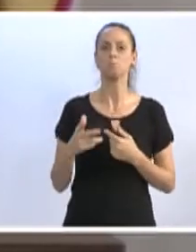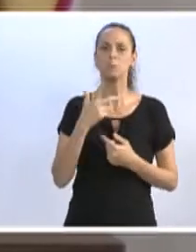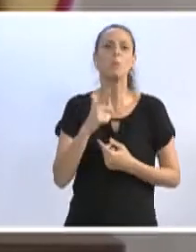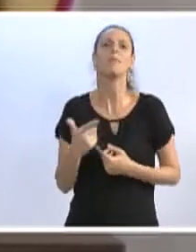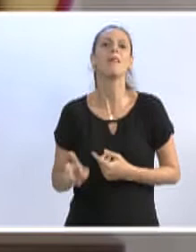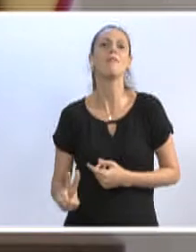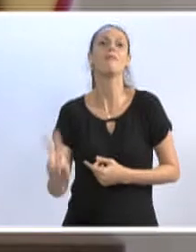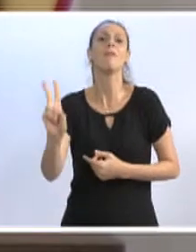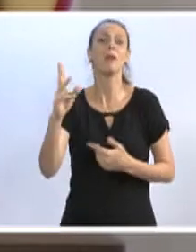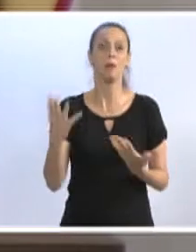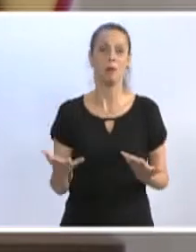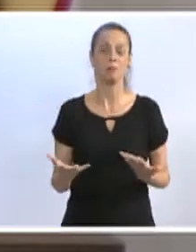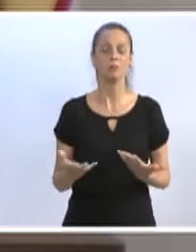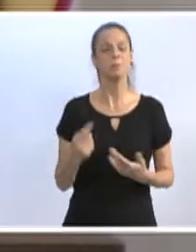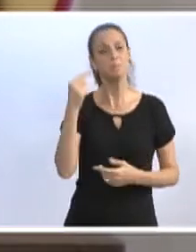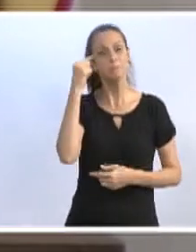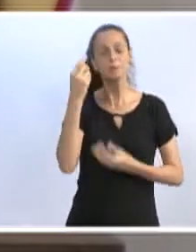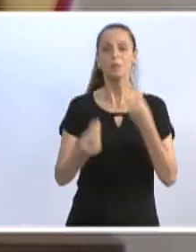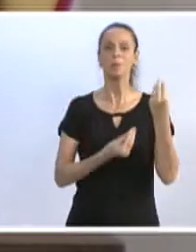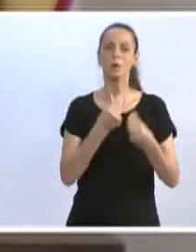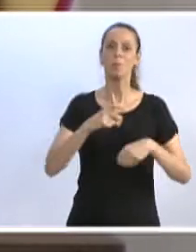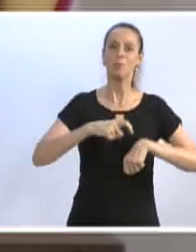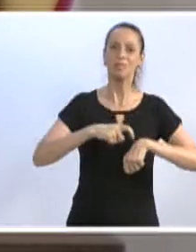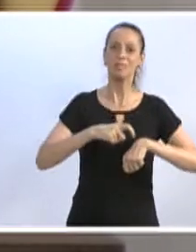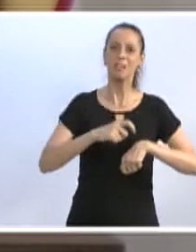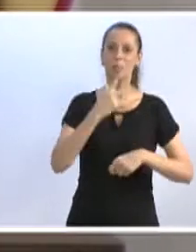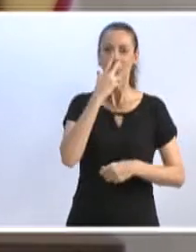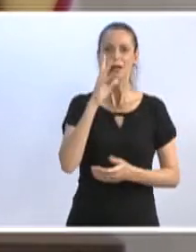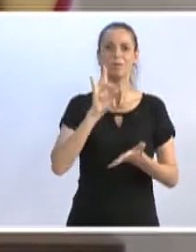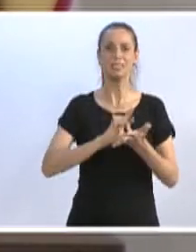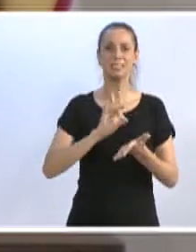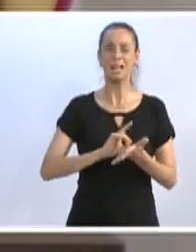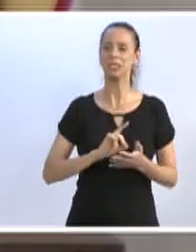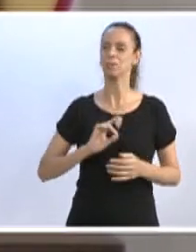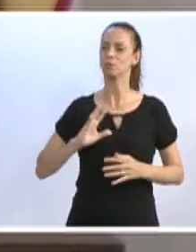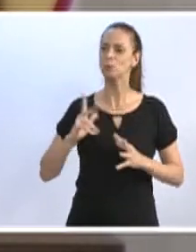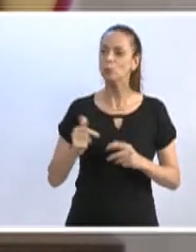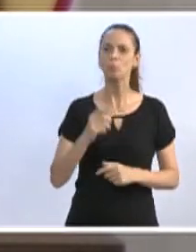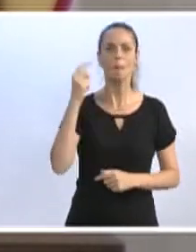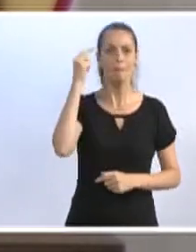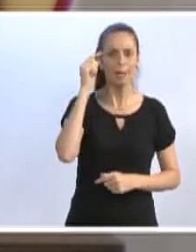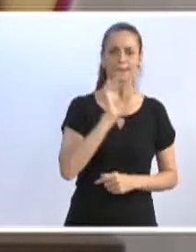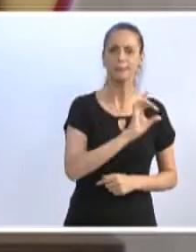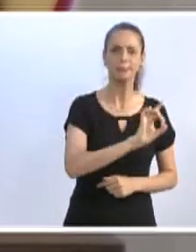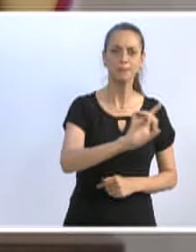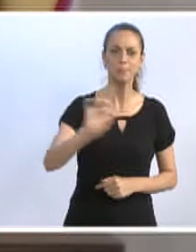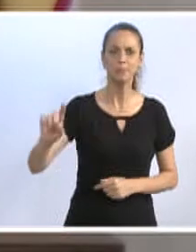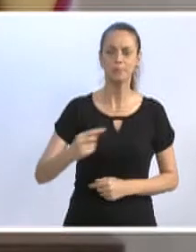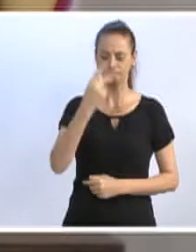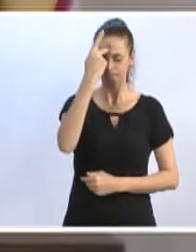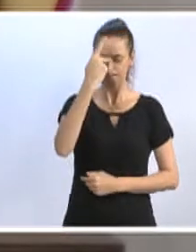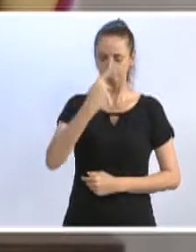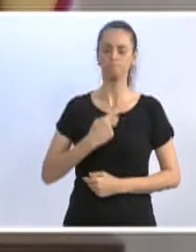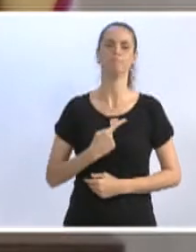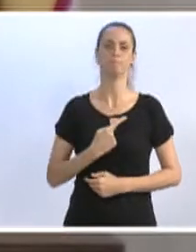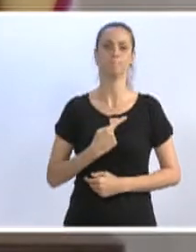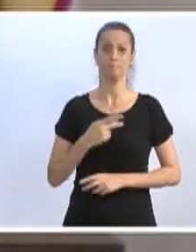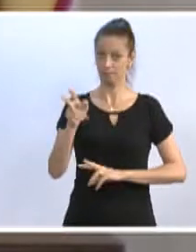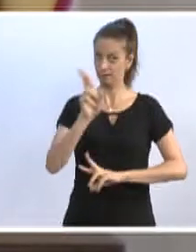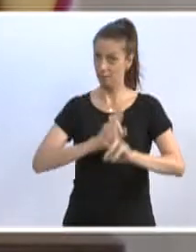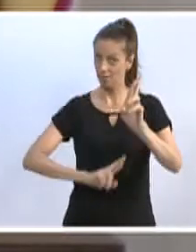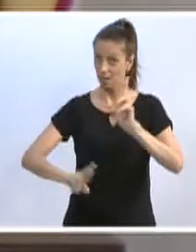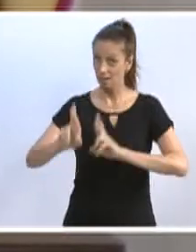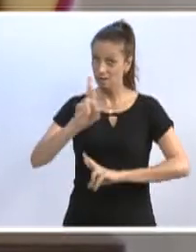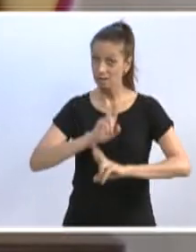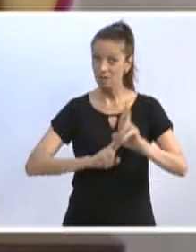Talvez poderíamos, então, em função disso, chamar esse tempo de ultra-individualismo. E isso leva a relacionamentos